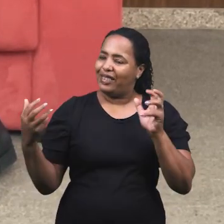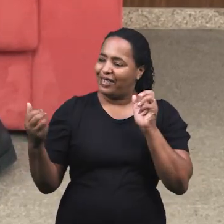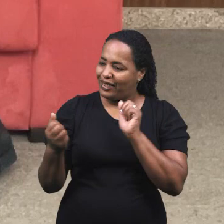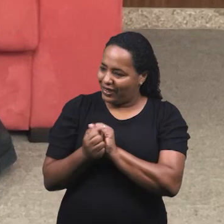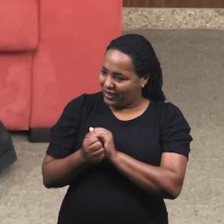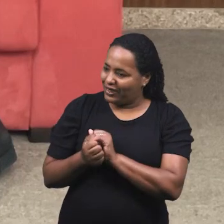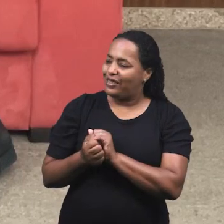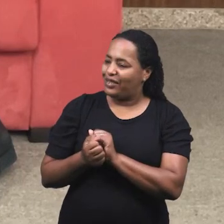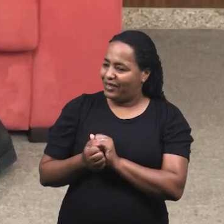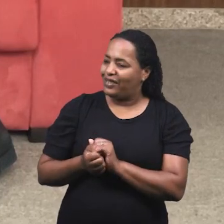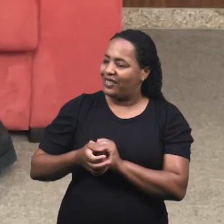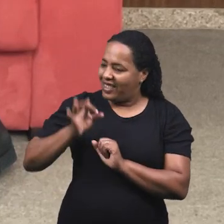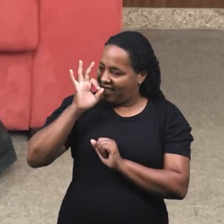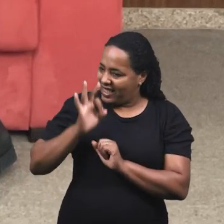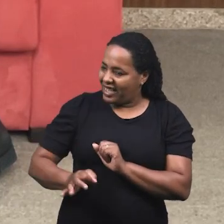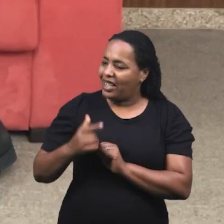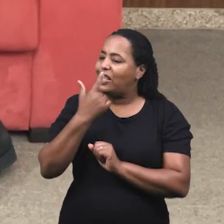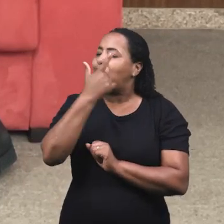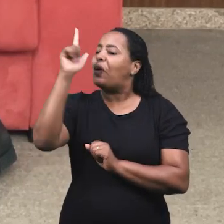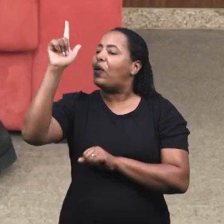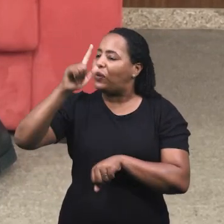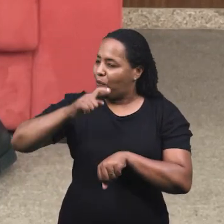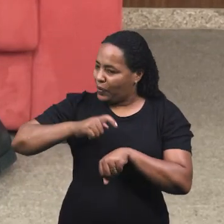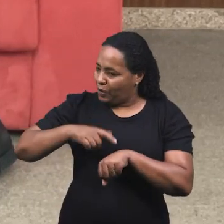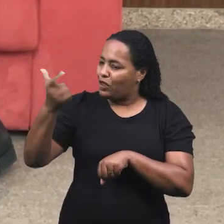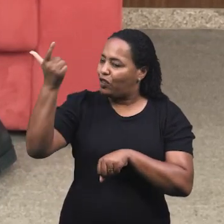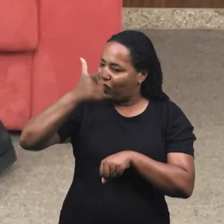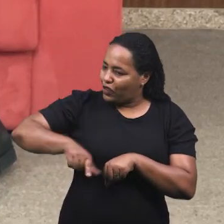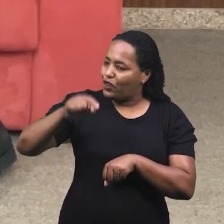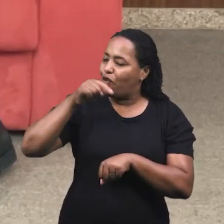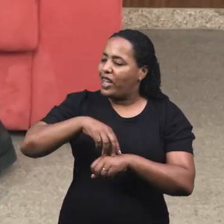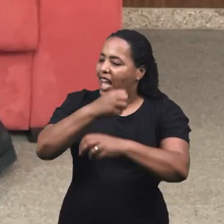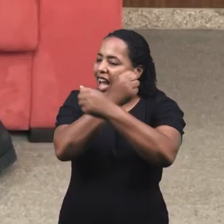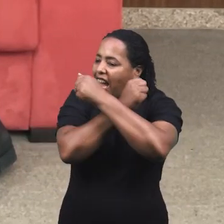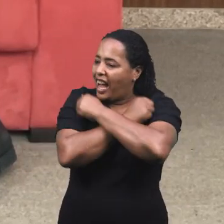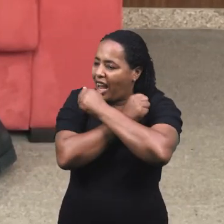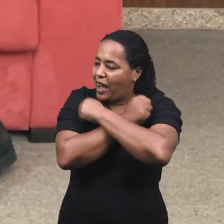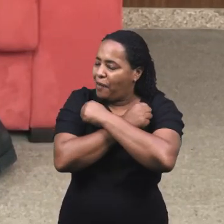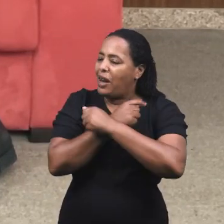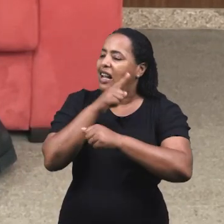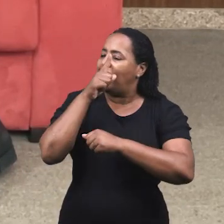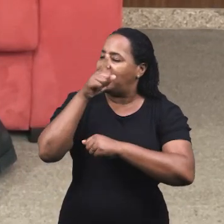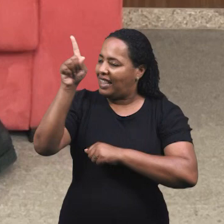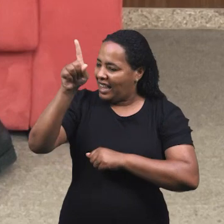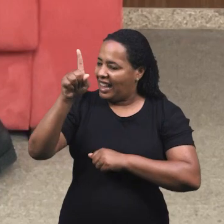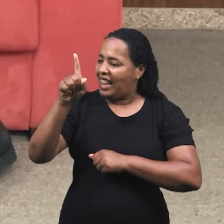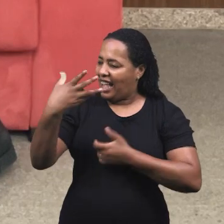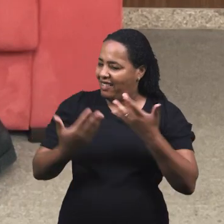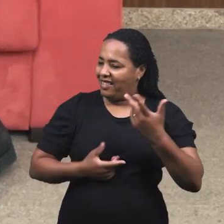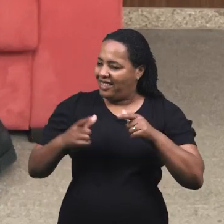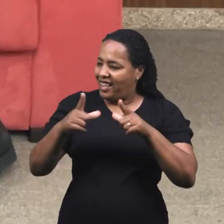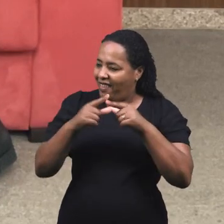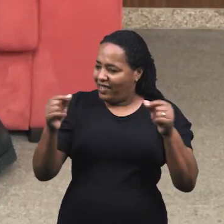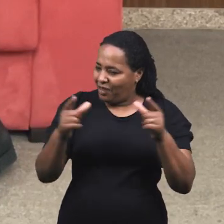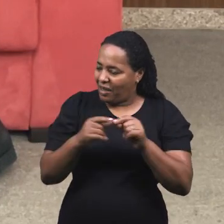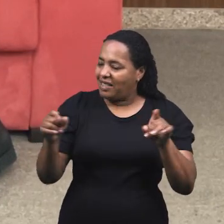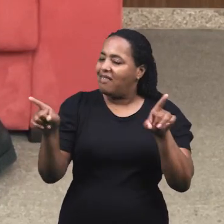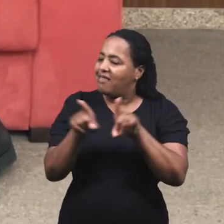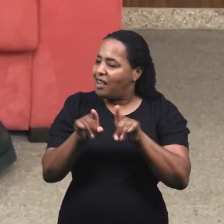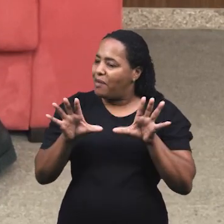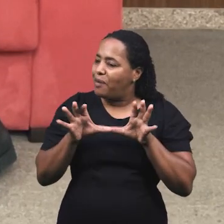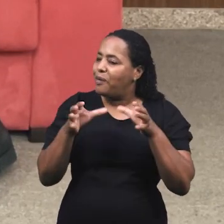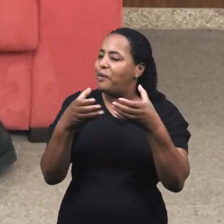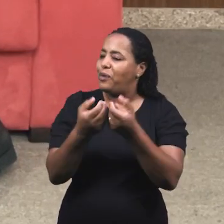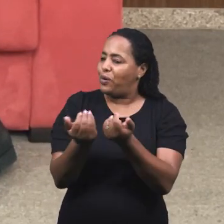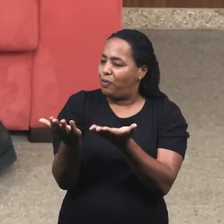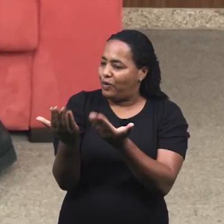Amém. Certamente estará conosco aqui outras vezes. Mande o nosso abraço aos nossos irmãos de Brasília, são muito queridos, e aos jovens que